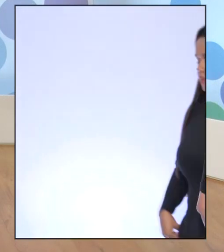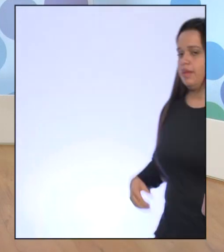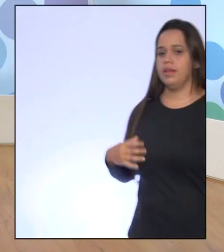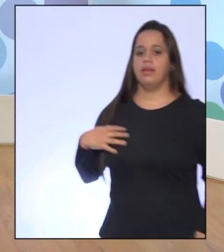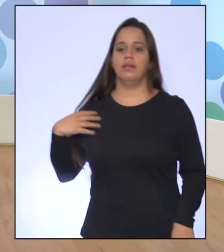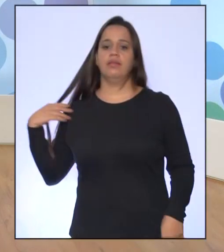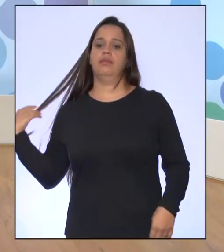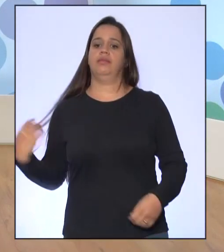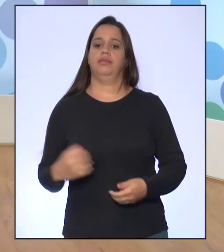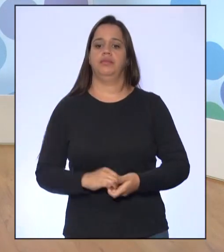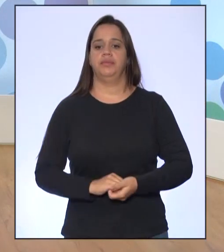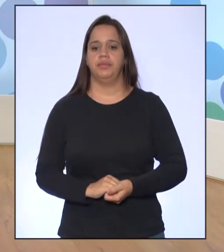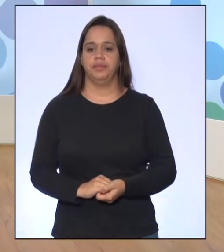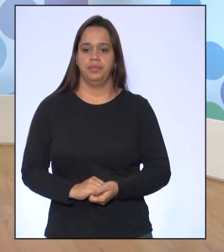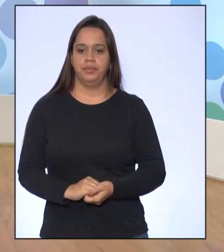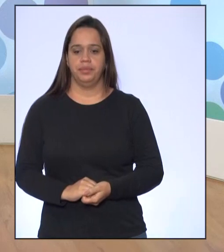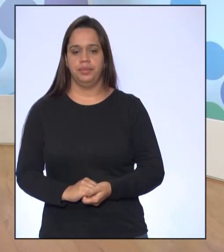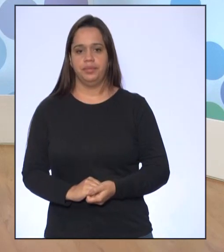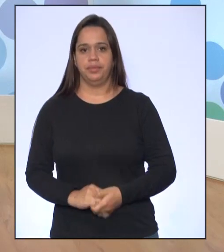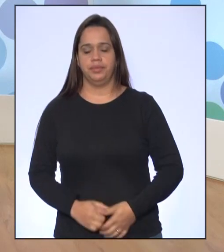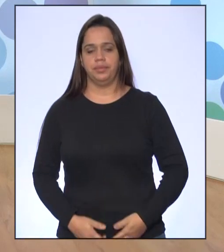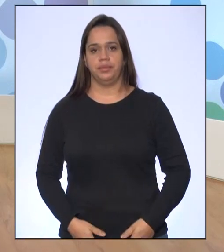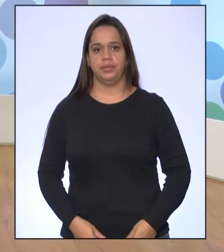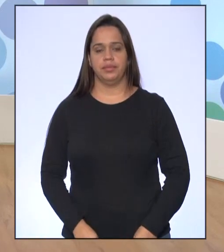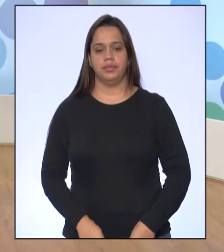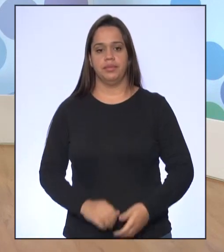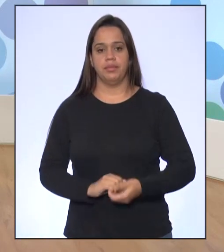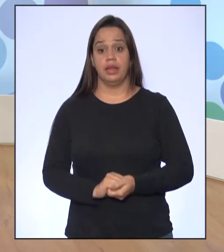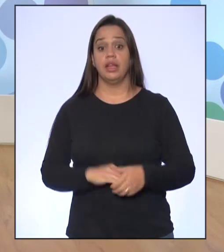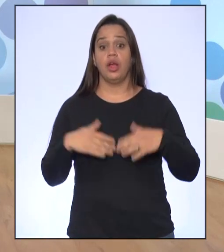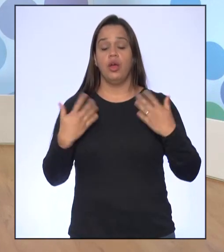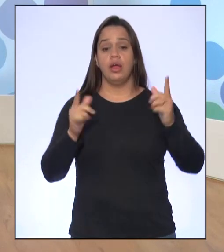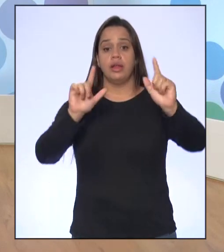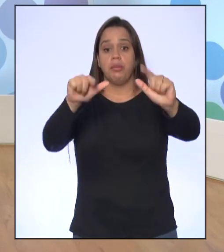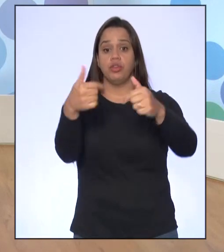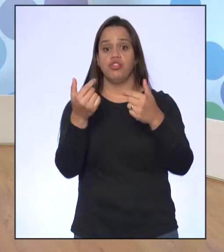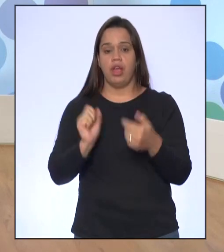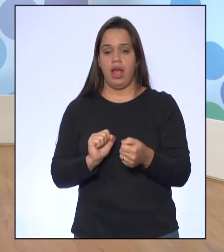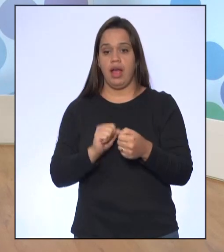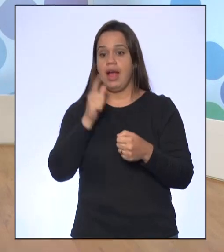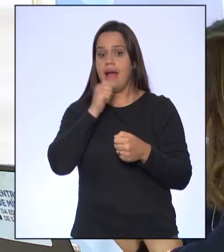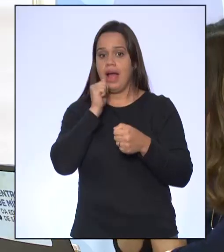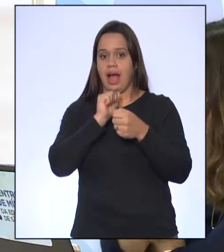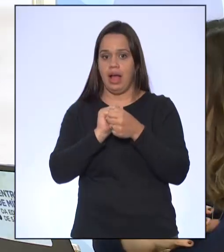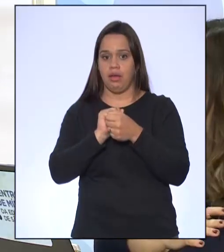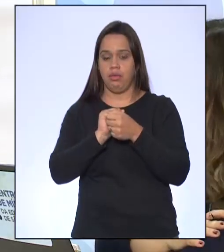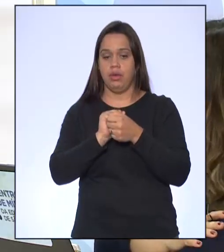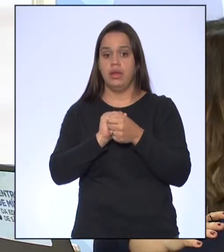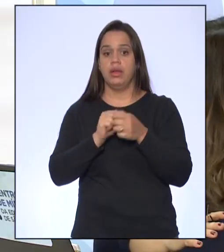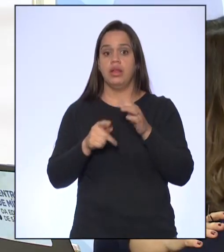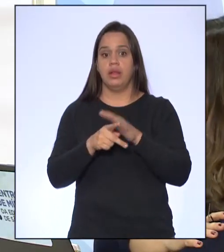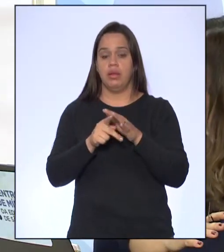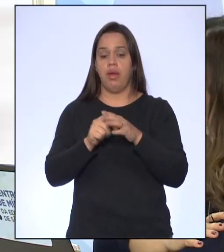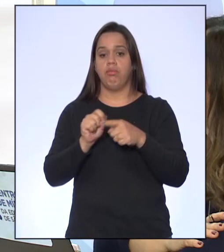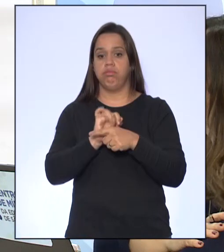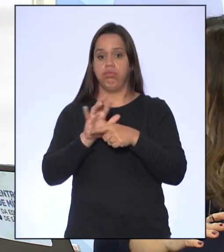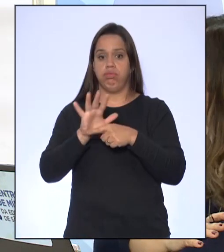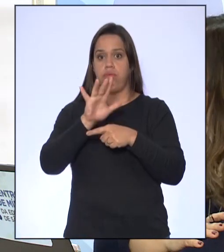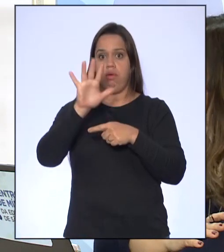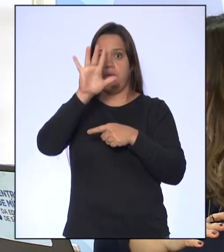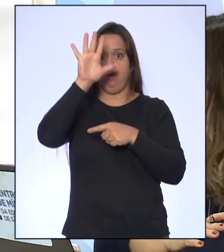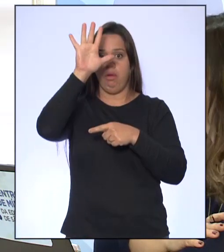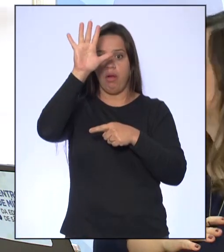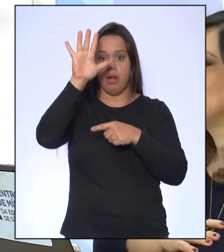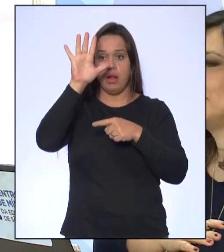Lembra lá do oceano, acabei de falar, vaporizou. Quando esse vapor de água, né, que tá mais quente, ele